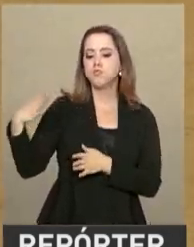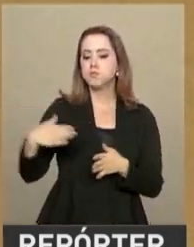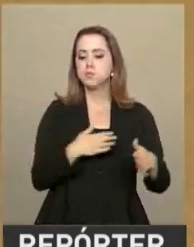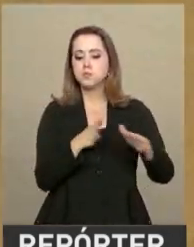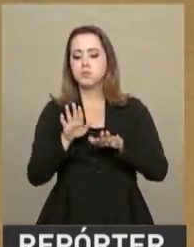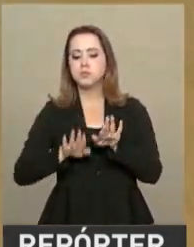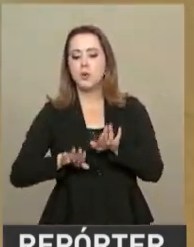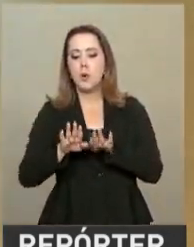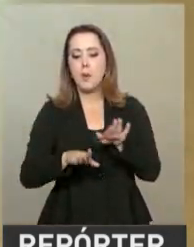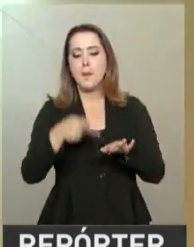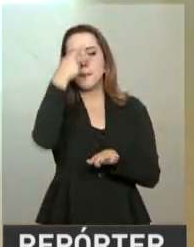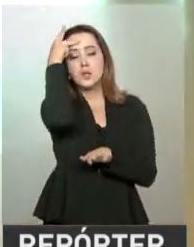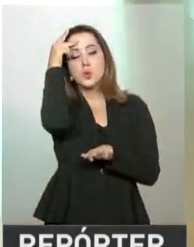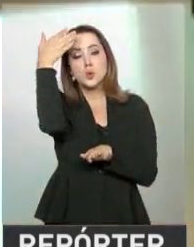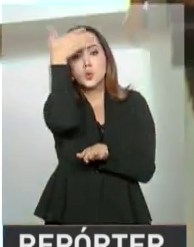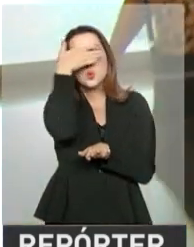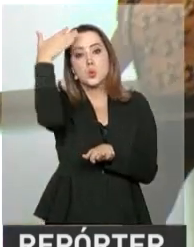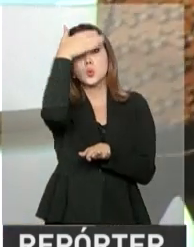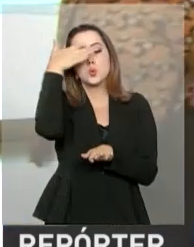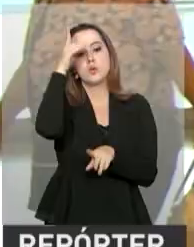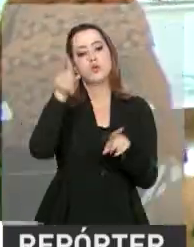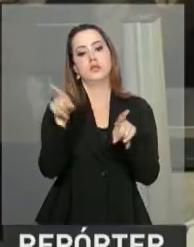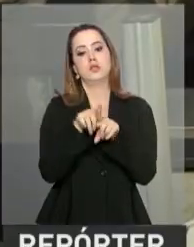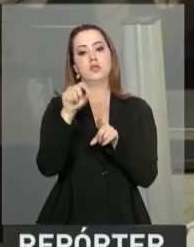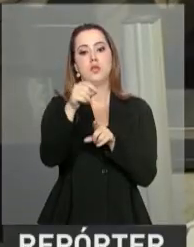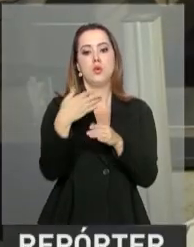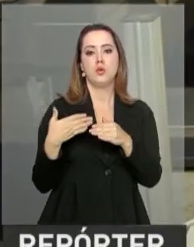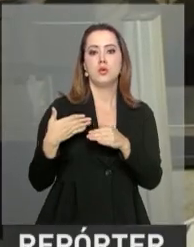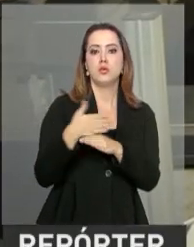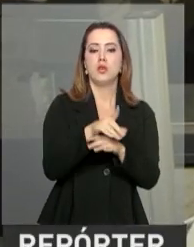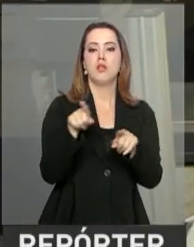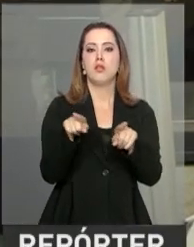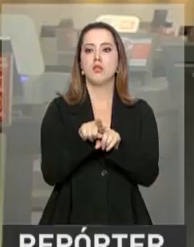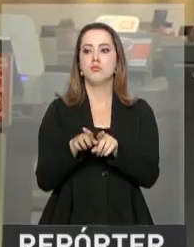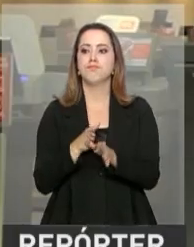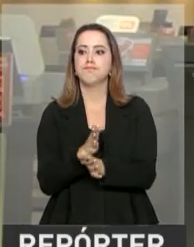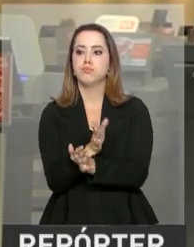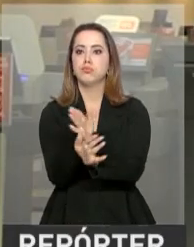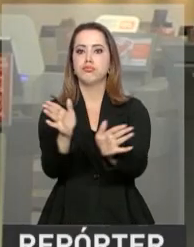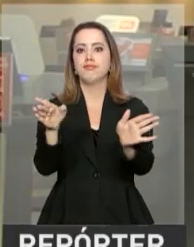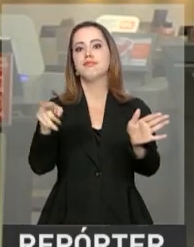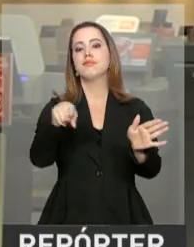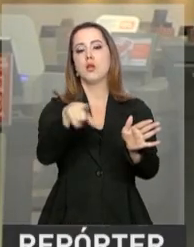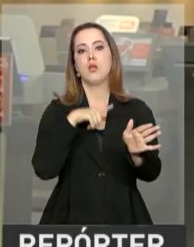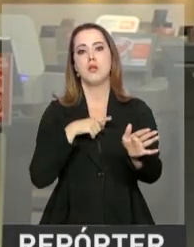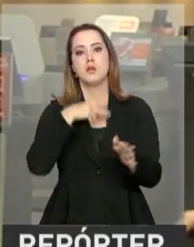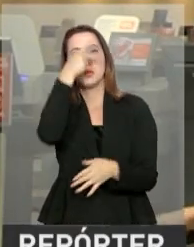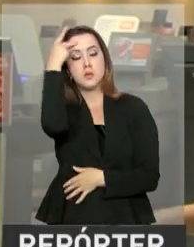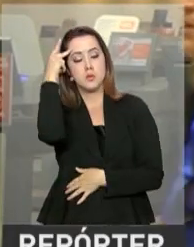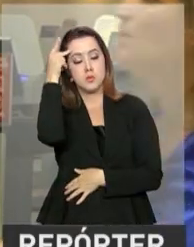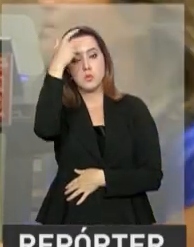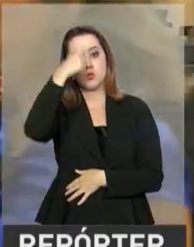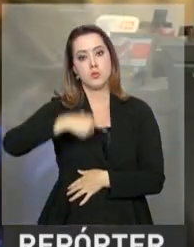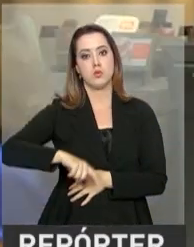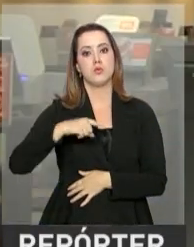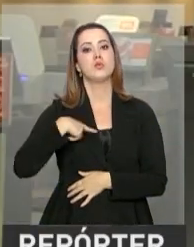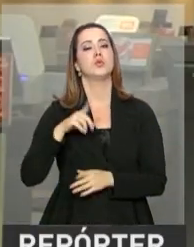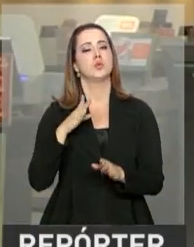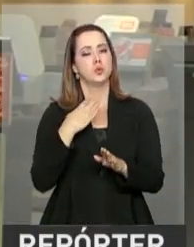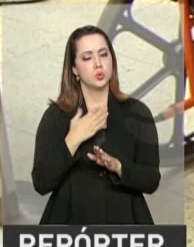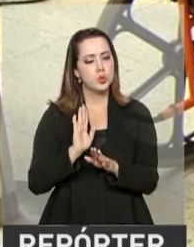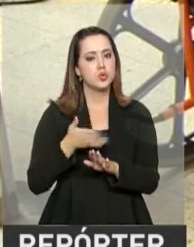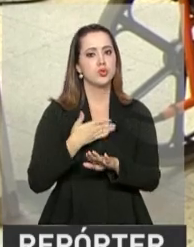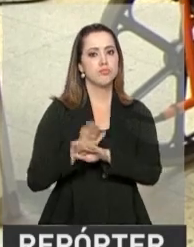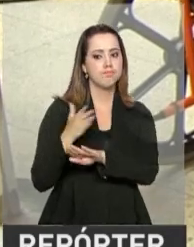pessoas com deficiência visual, que levam das portas de entrada aos balcões de atendimento. Os funcionários do aeroporto passaram por simulados